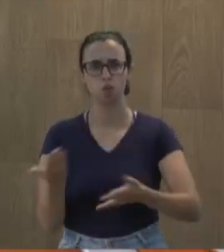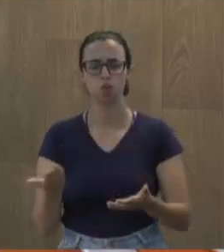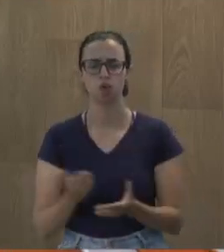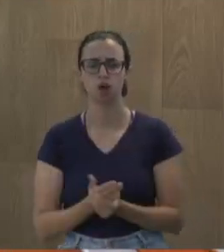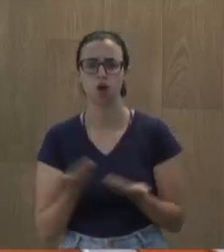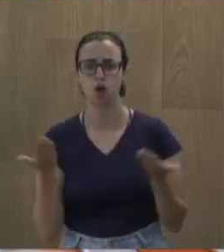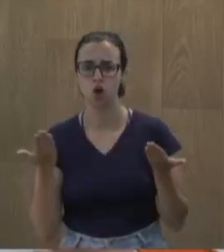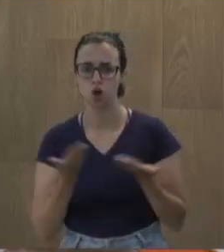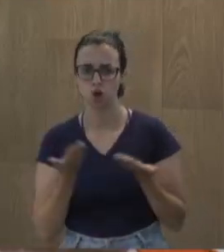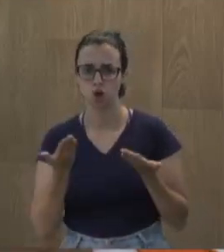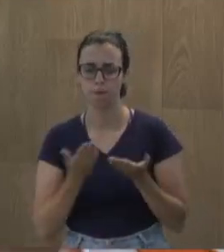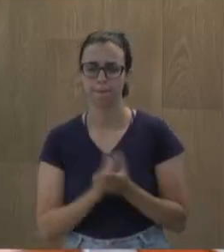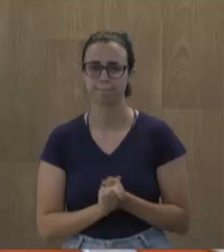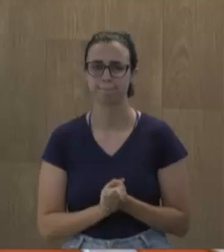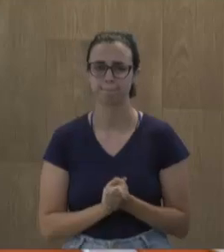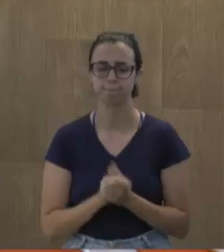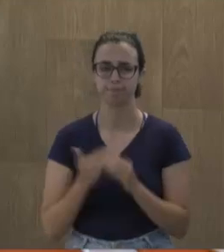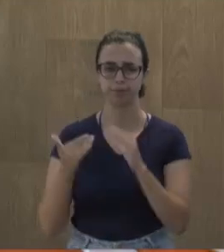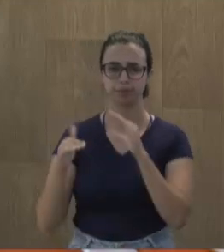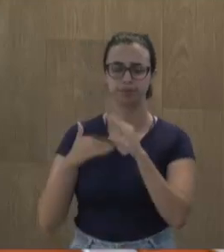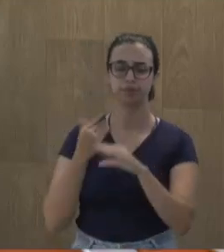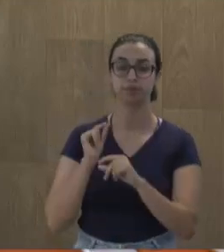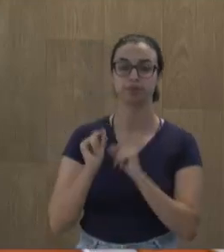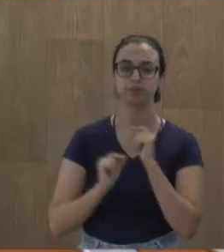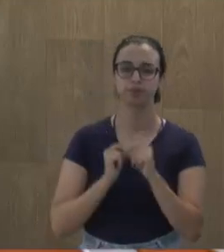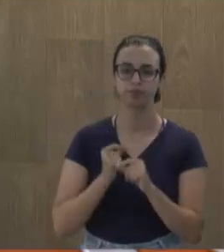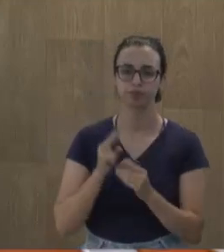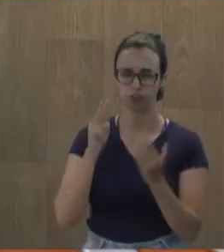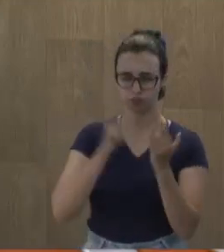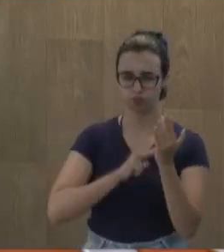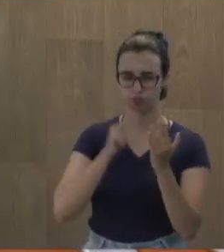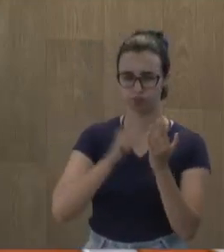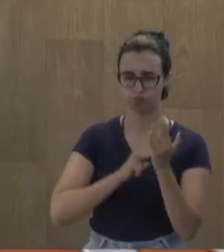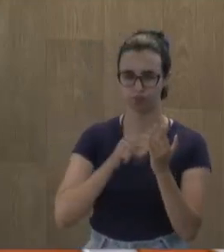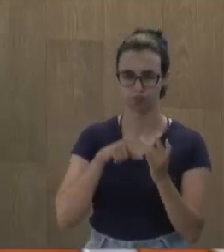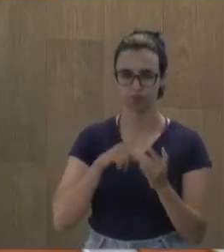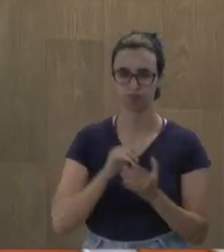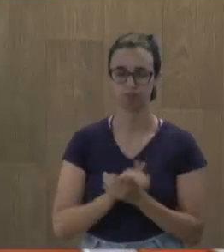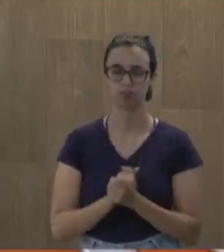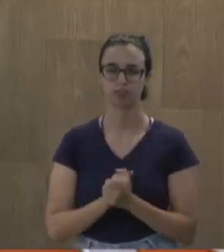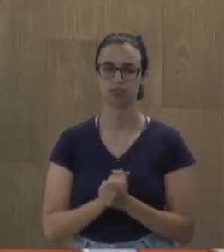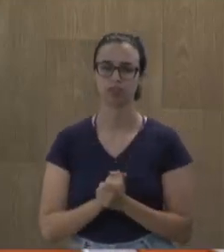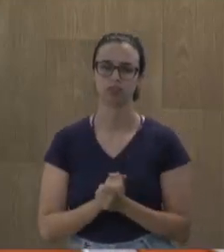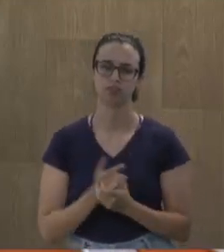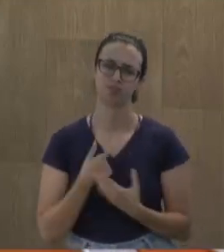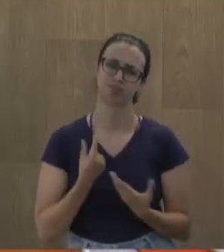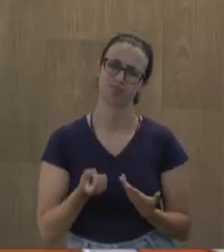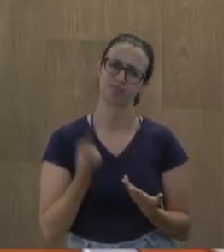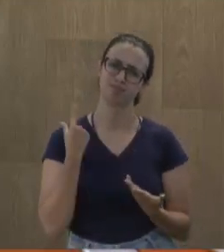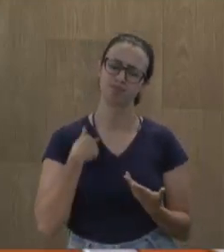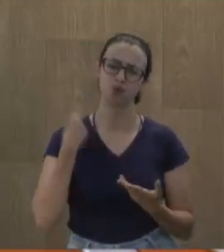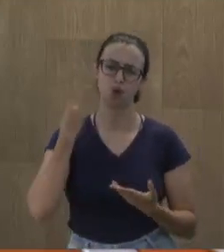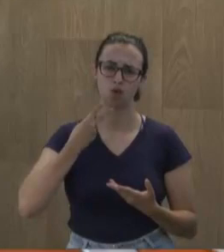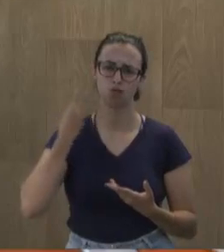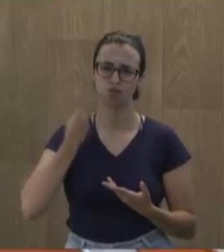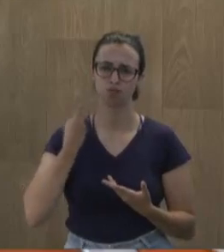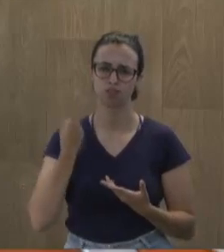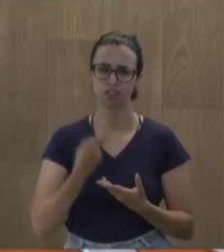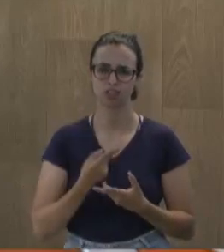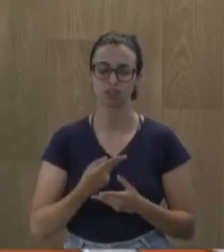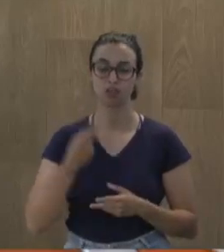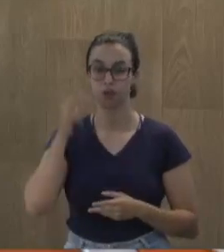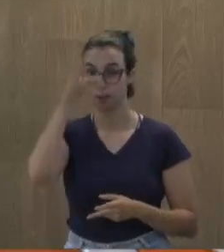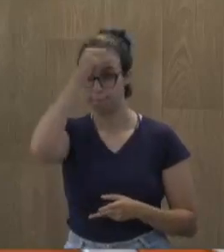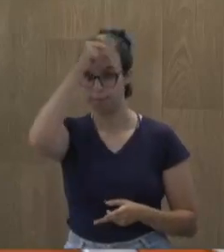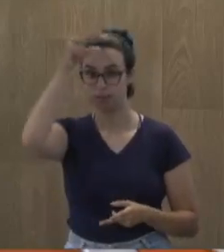hoje eu recebi aqui eu vou até fazer uma leitura aqui gente que é indignar nós como vereadores nós como